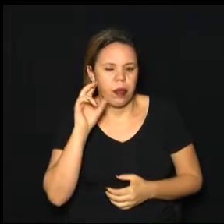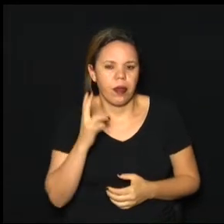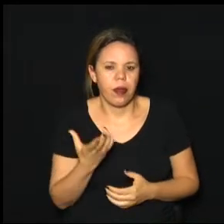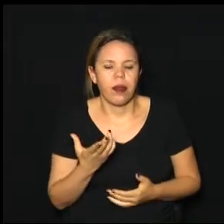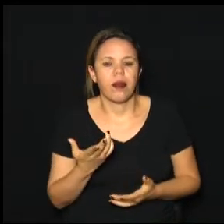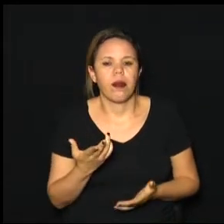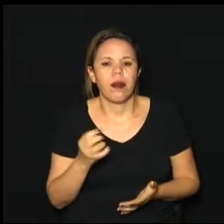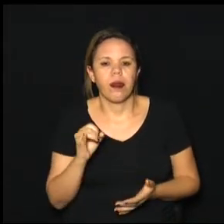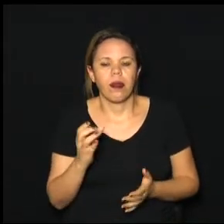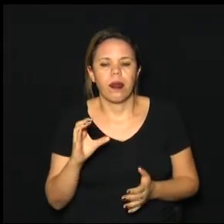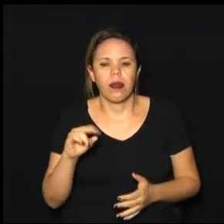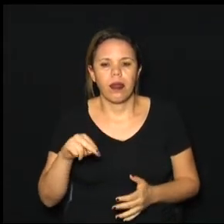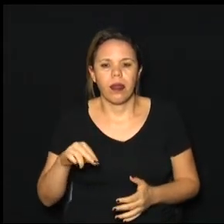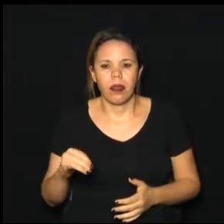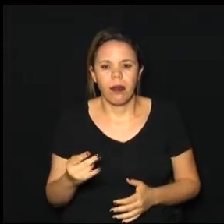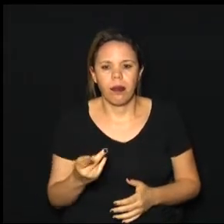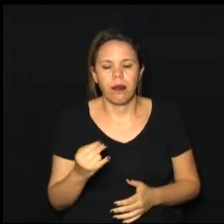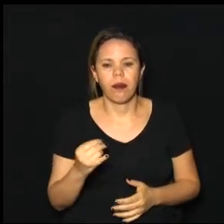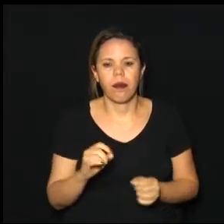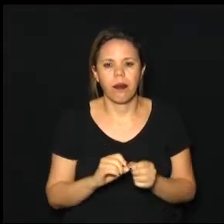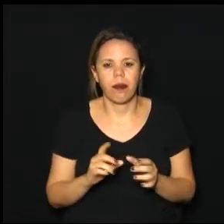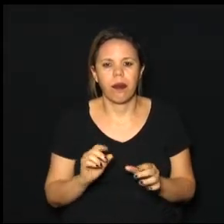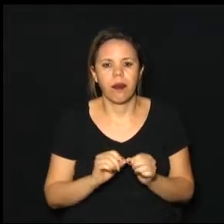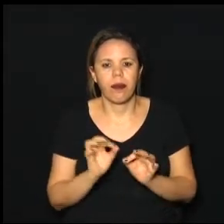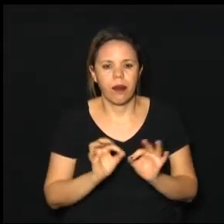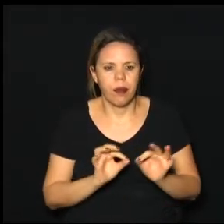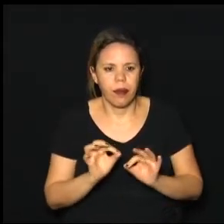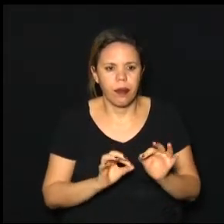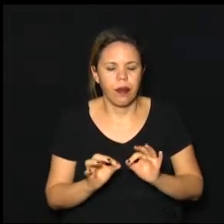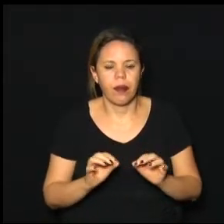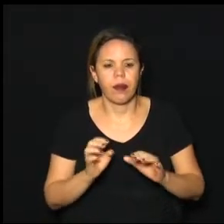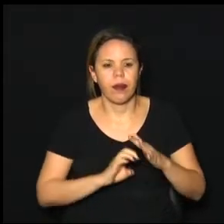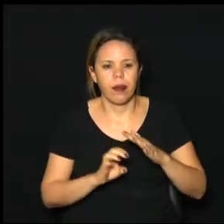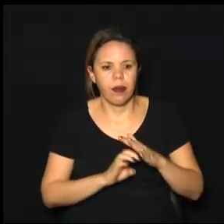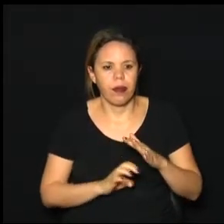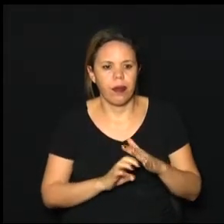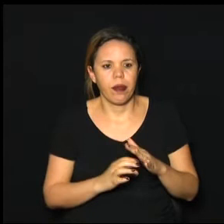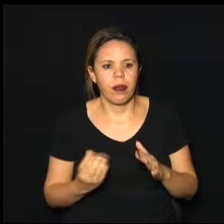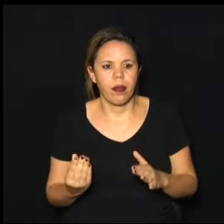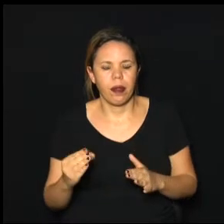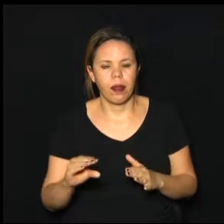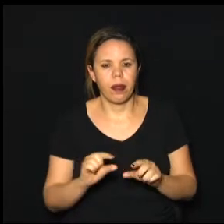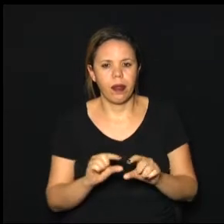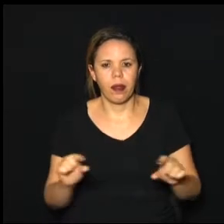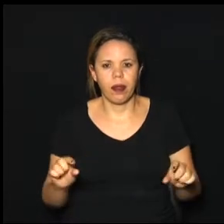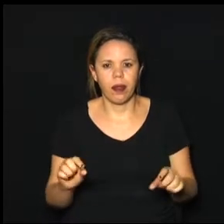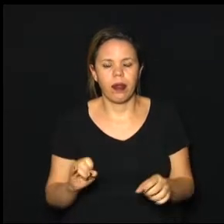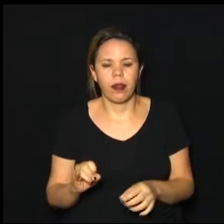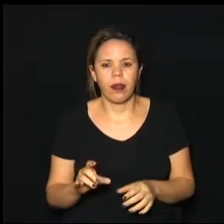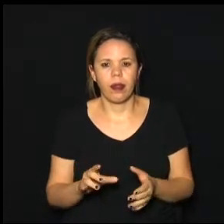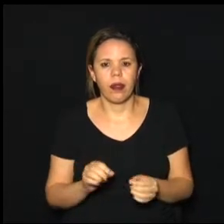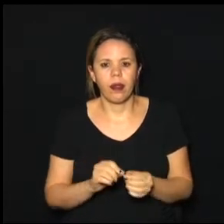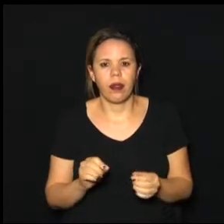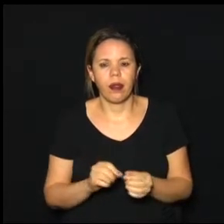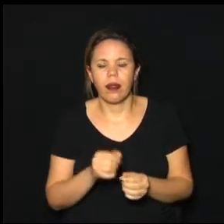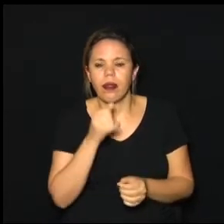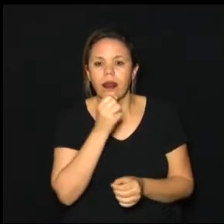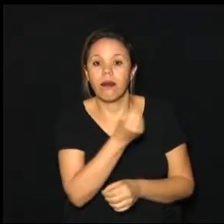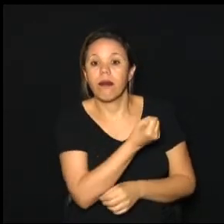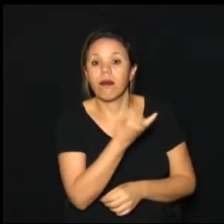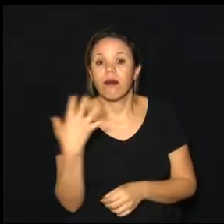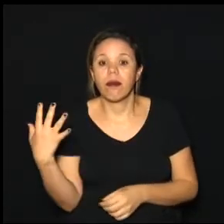ter que colocar o CNPJ de quem fez a confecção. Tem que colocar a tiragem, se foi um